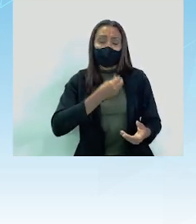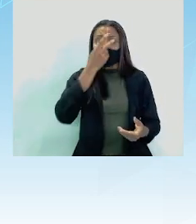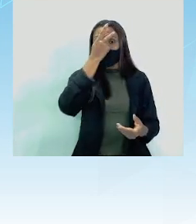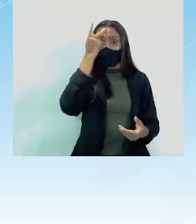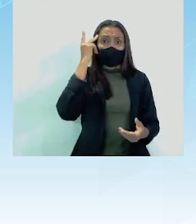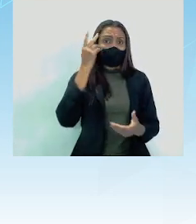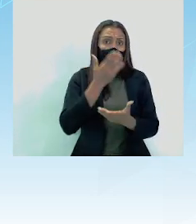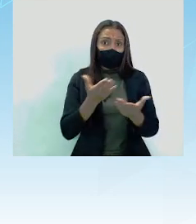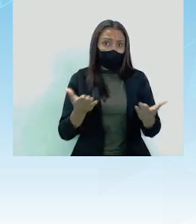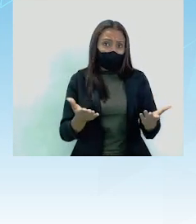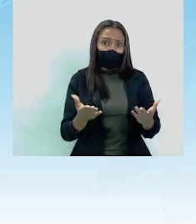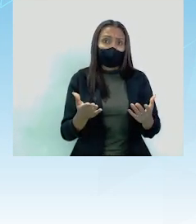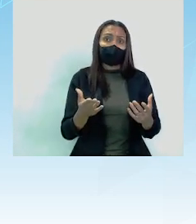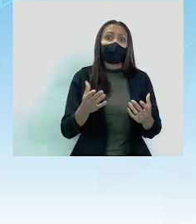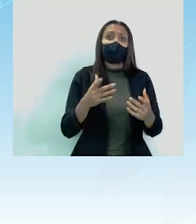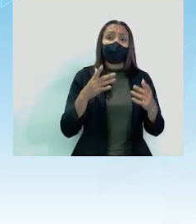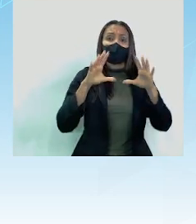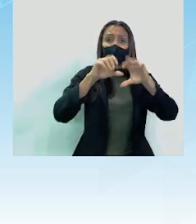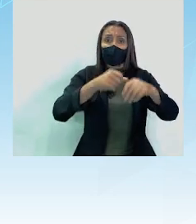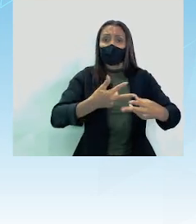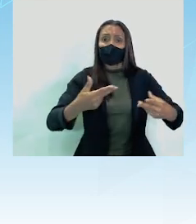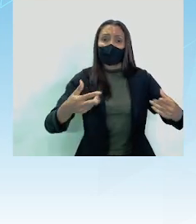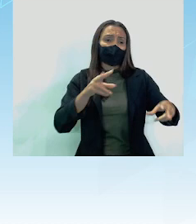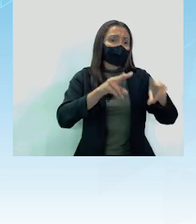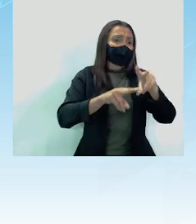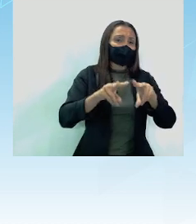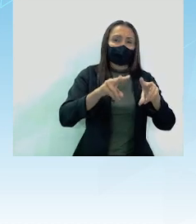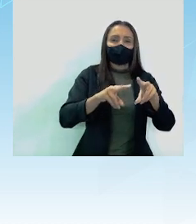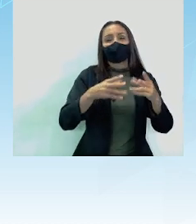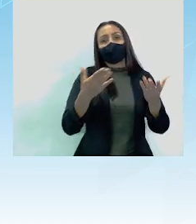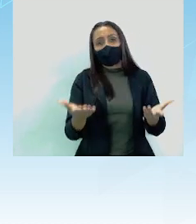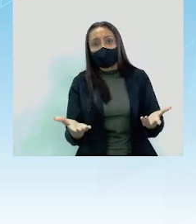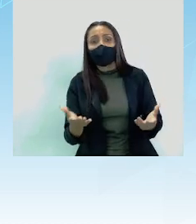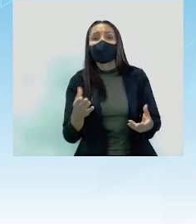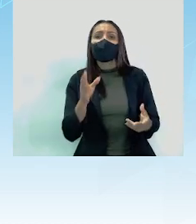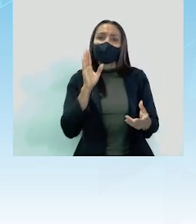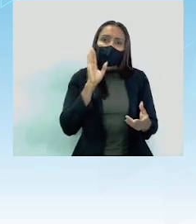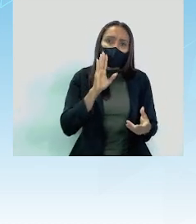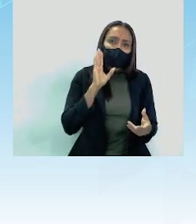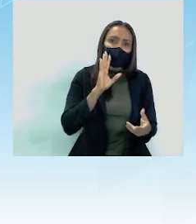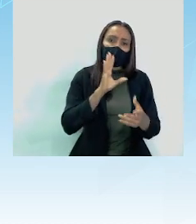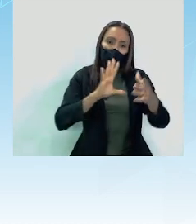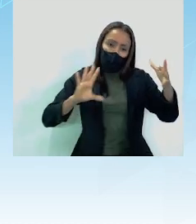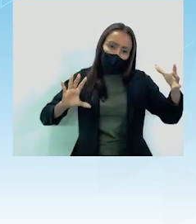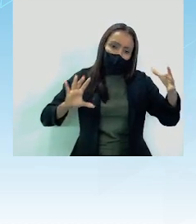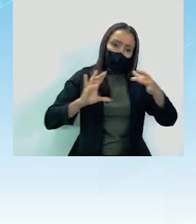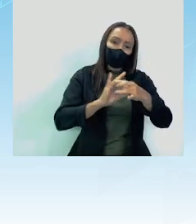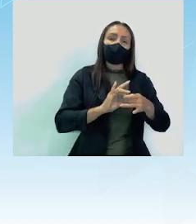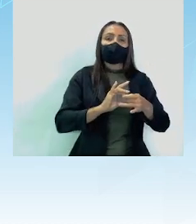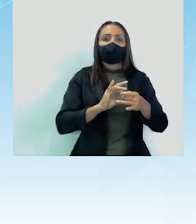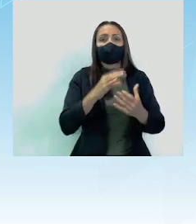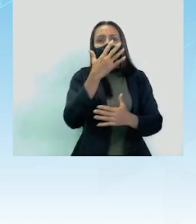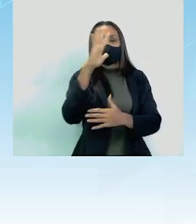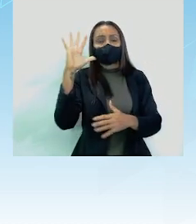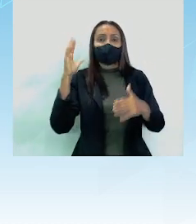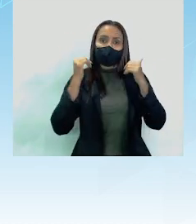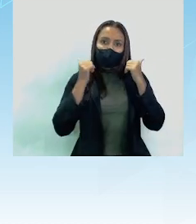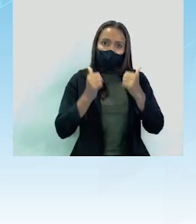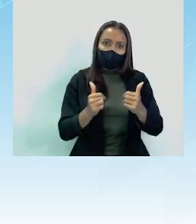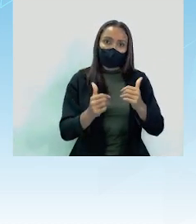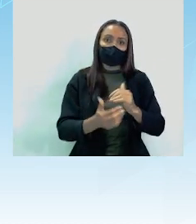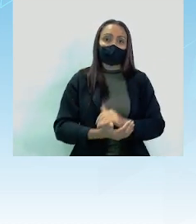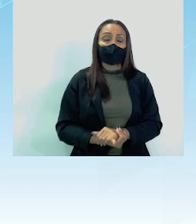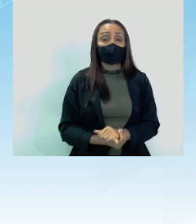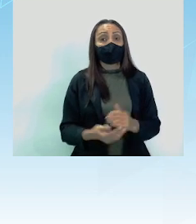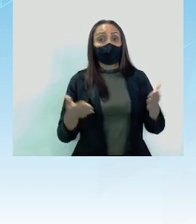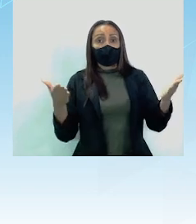criação do animal, né? Do cultivo das plantas. Então isso é legal porque faz essa reconexão aí com a natureza, beleza? Então